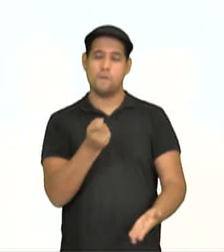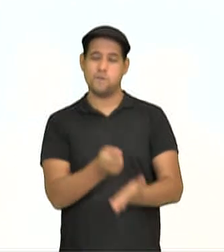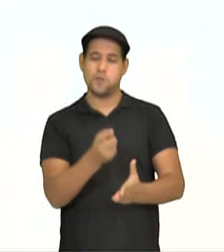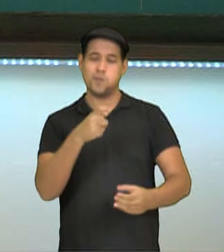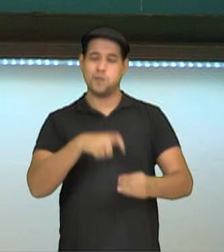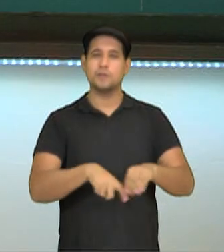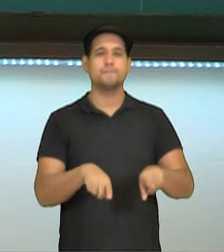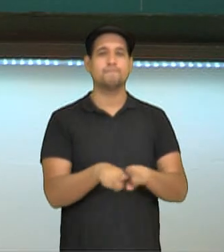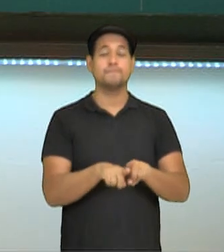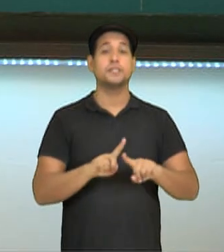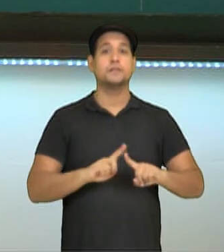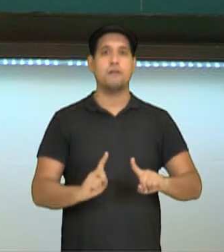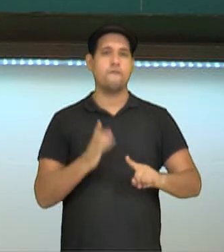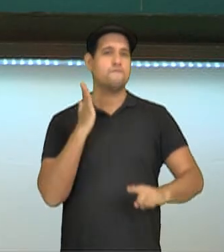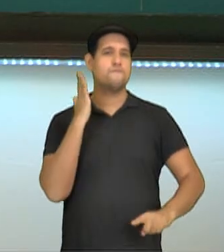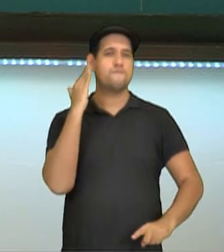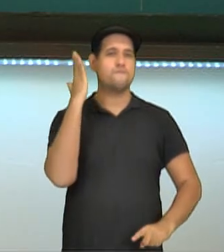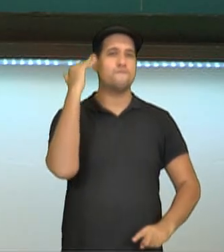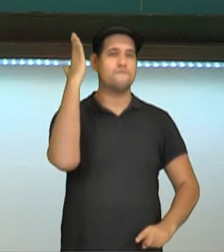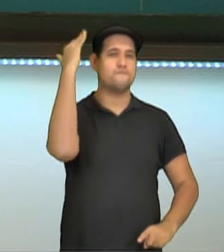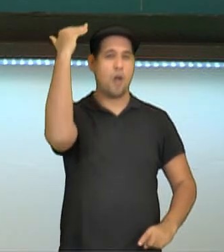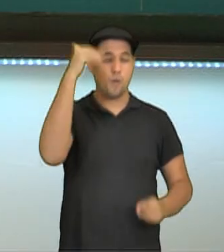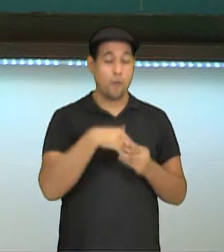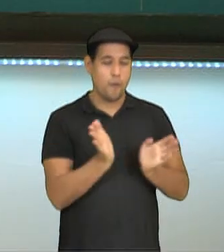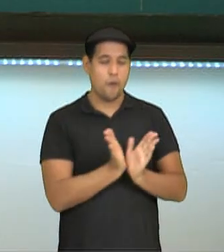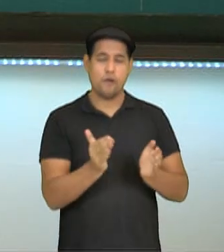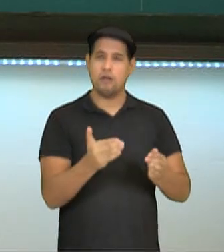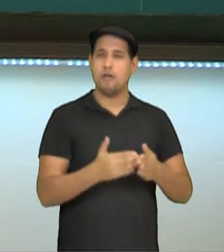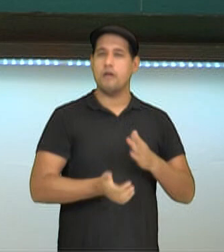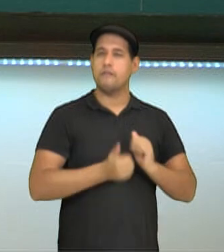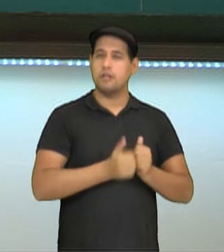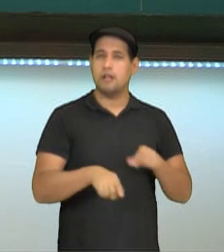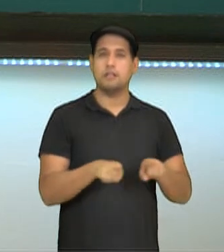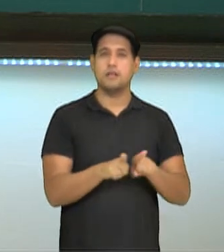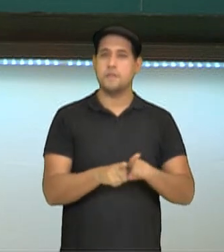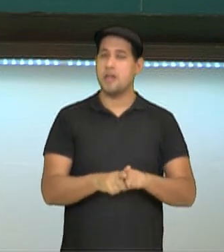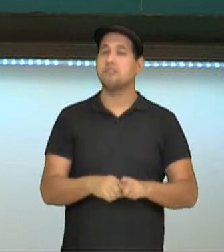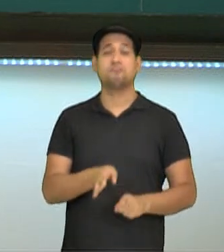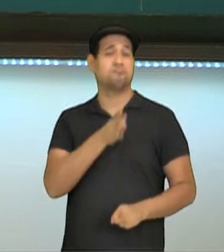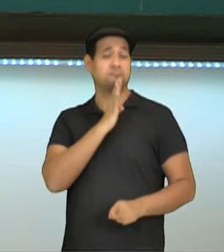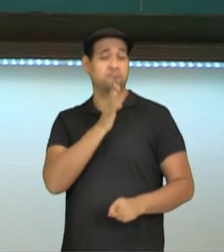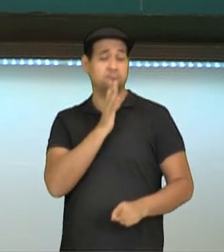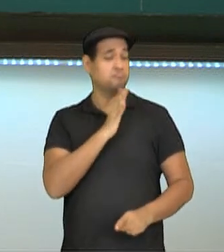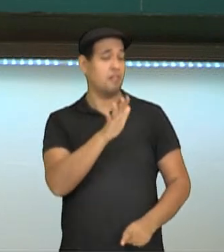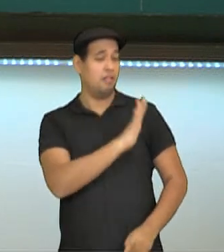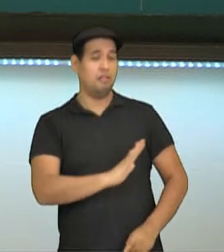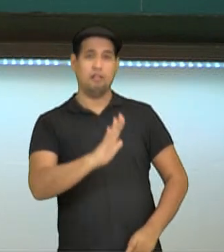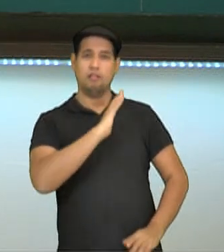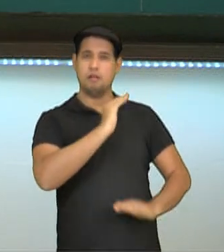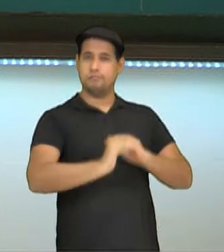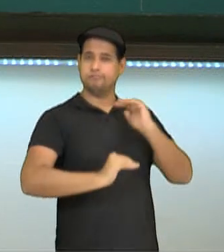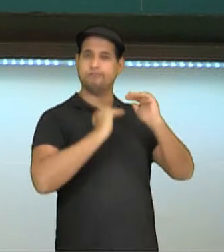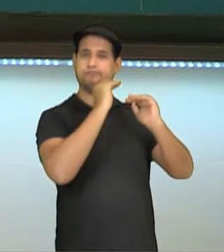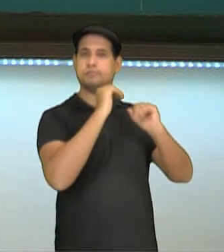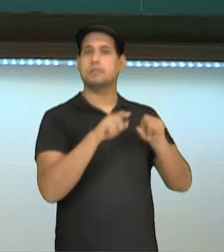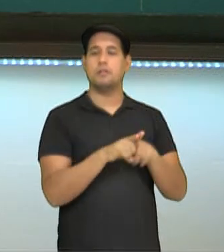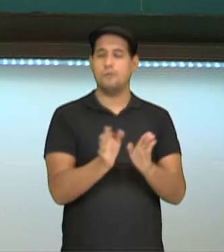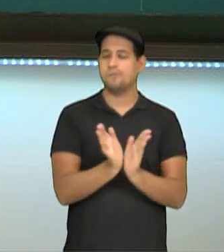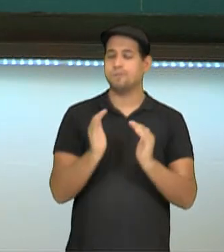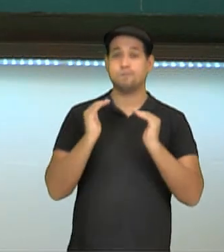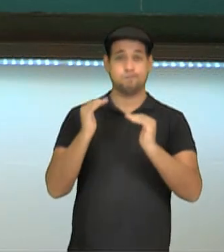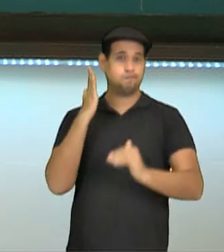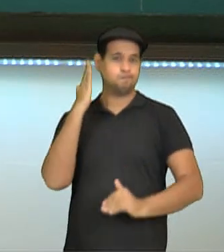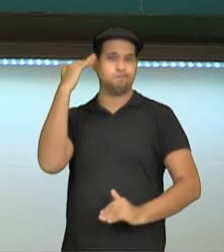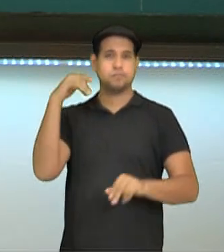Então, quanto mais famoso o time for, quanto mais popular, né, popularizado o time for, a equipe